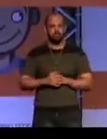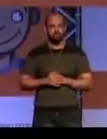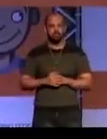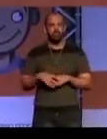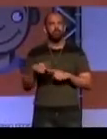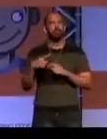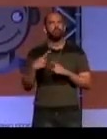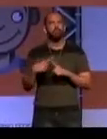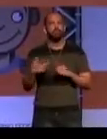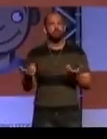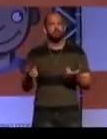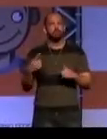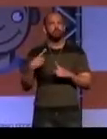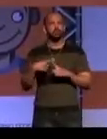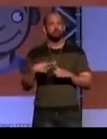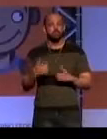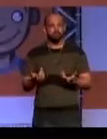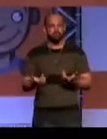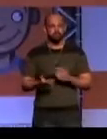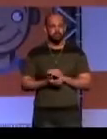Por que então? Por quê?